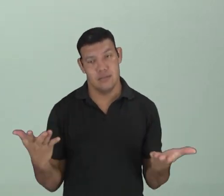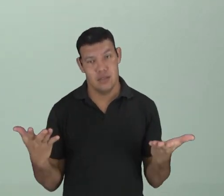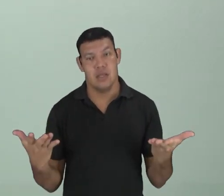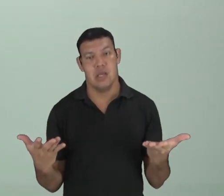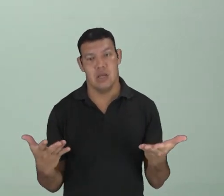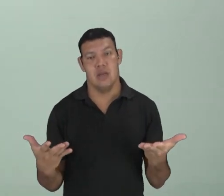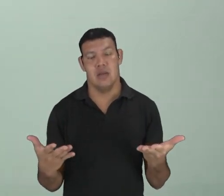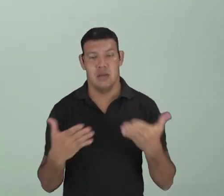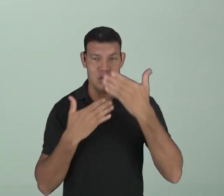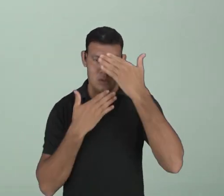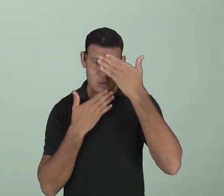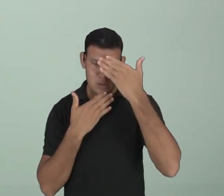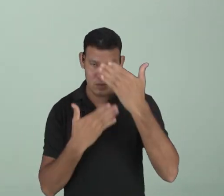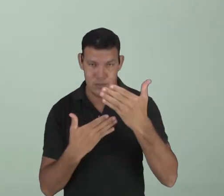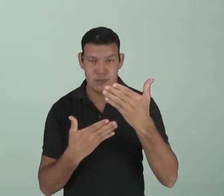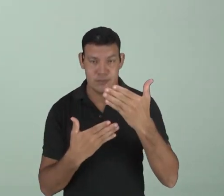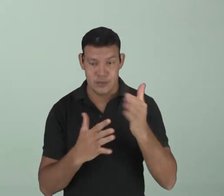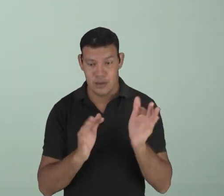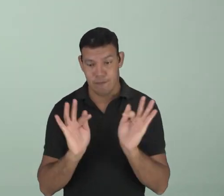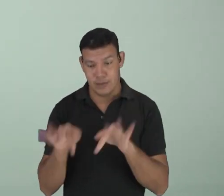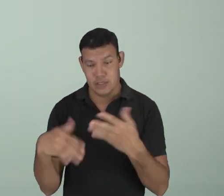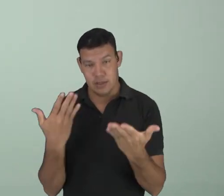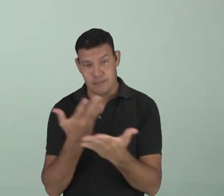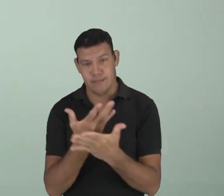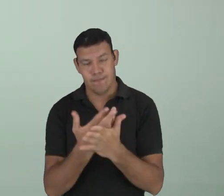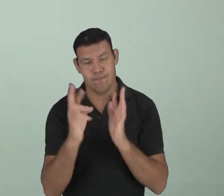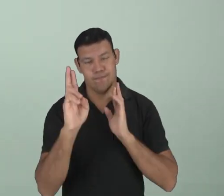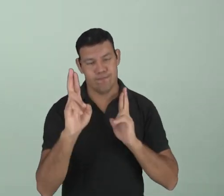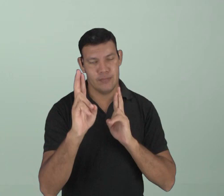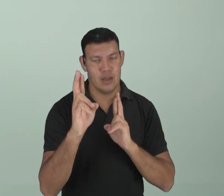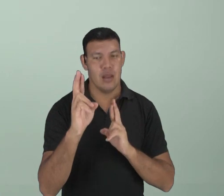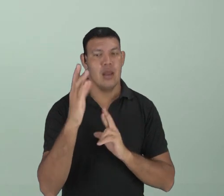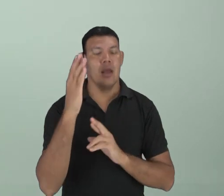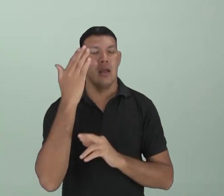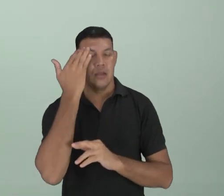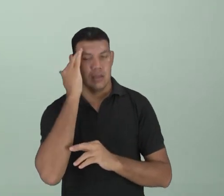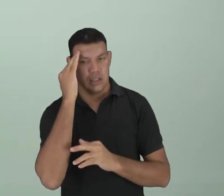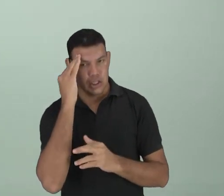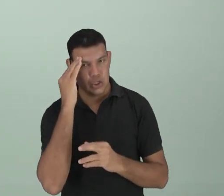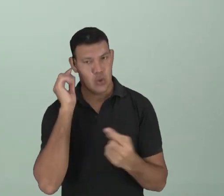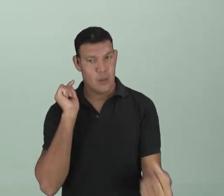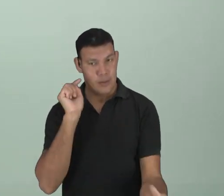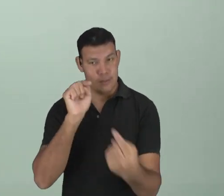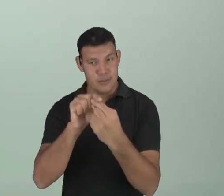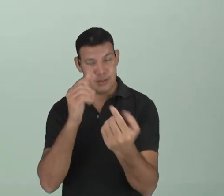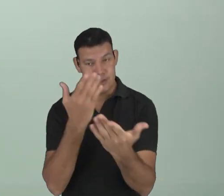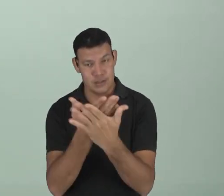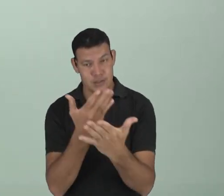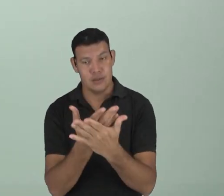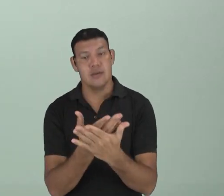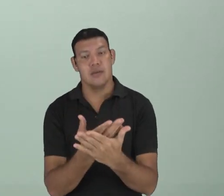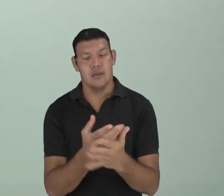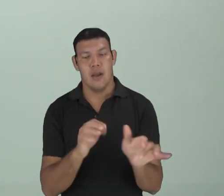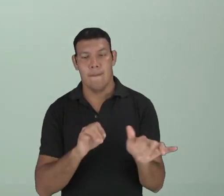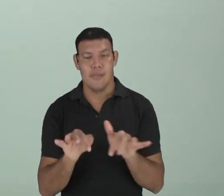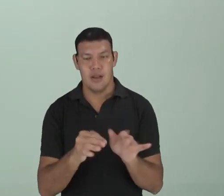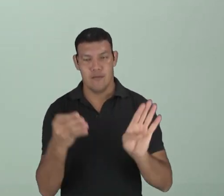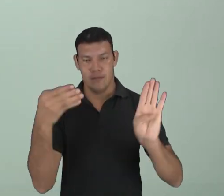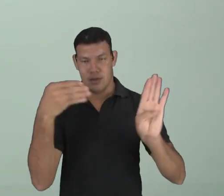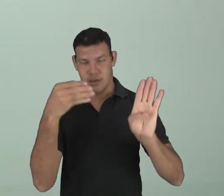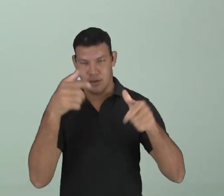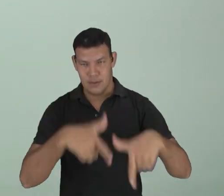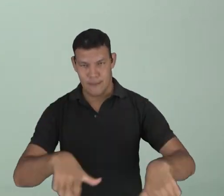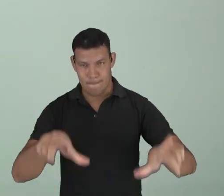isso, a gente vai ficando por aqui, espero que vocês tenham conseguido compreender os objetivos da aula. Para ter acesso a essa aula na íntegra, acessem